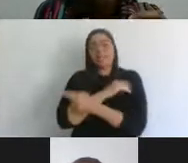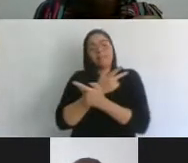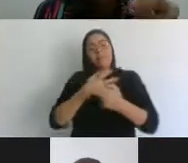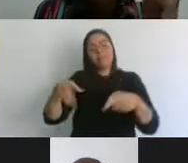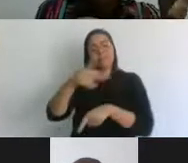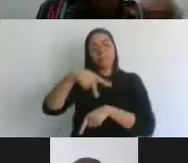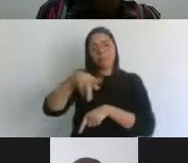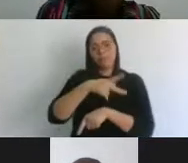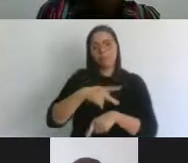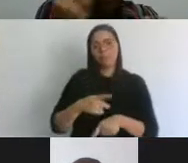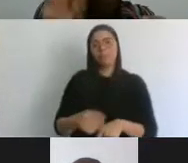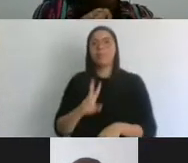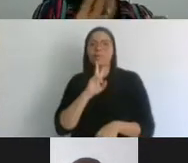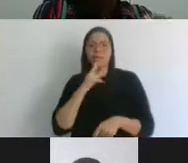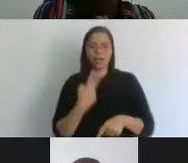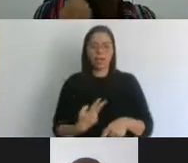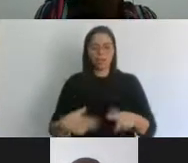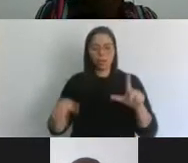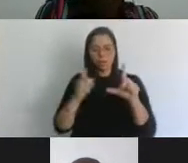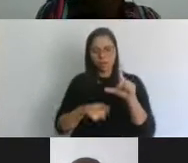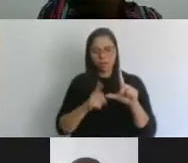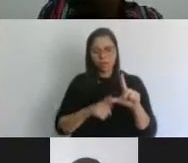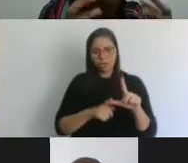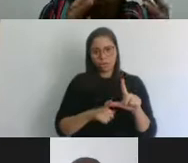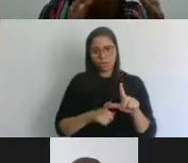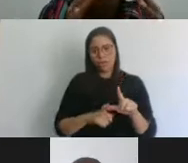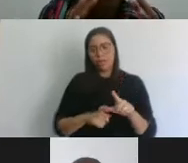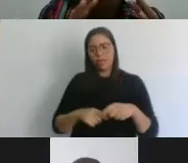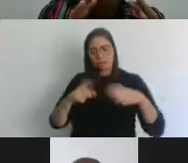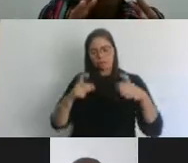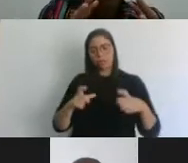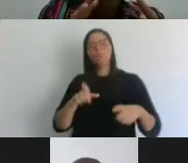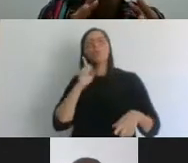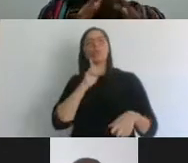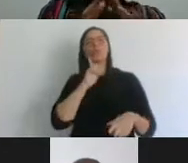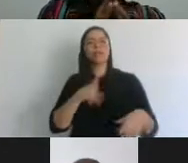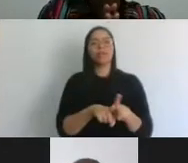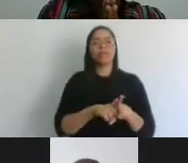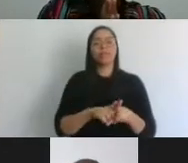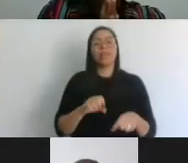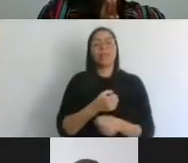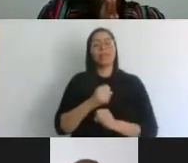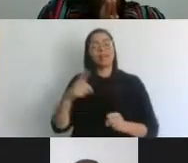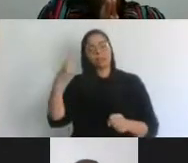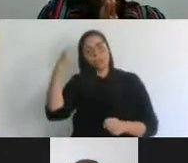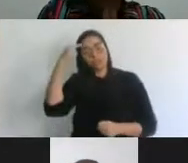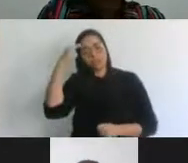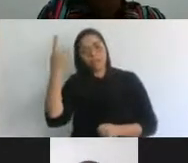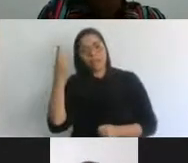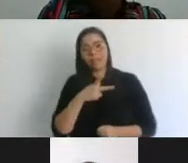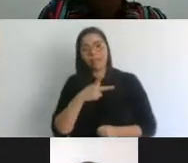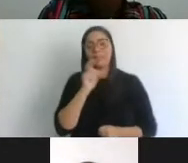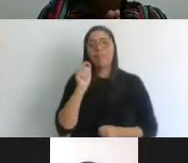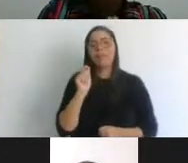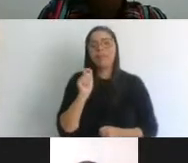partir da língua latina e da estrutura de América tão a a ideia e aí o grosso vai ter uma fala que ele diz o